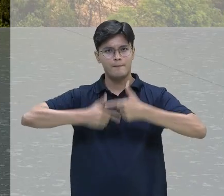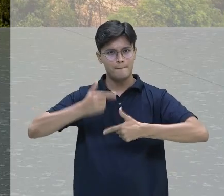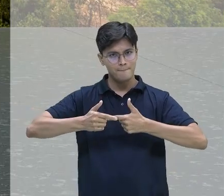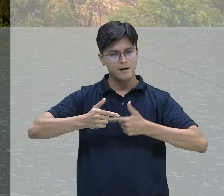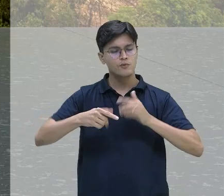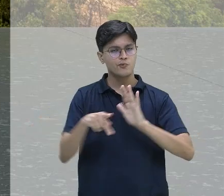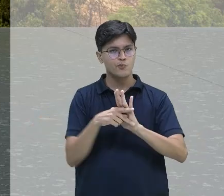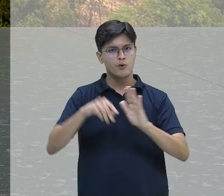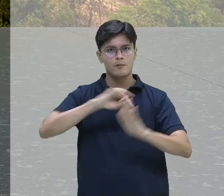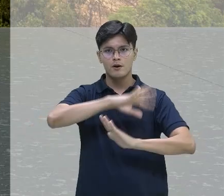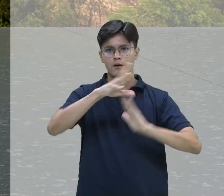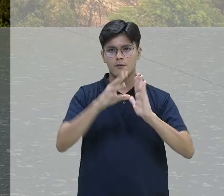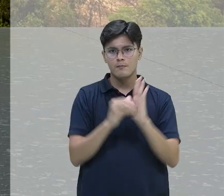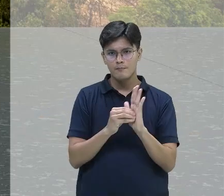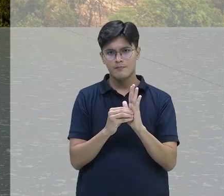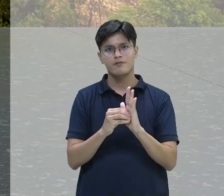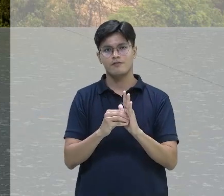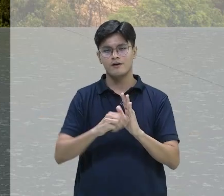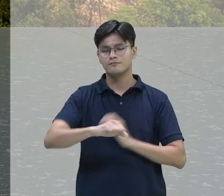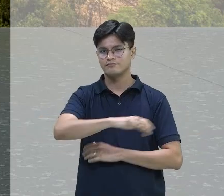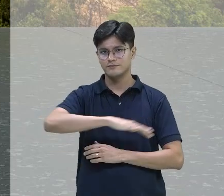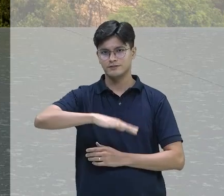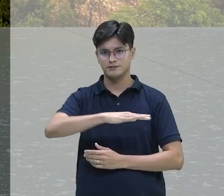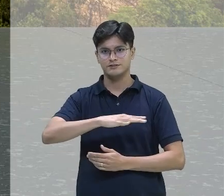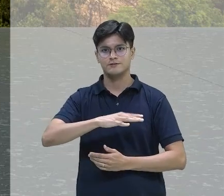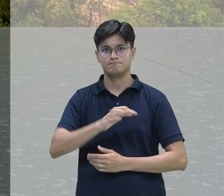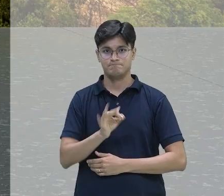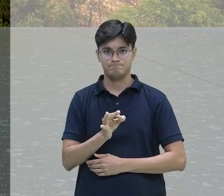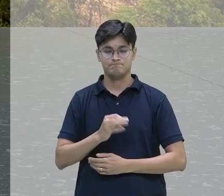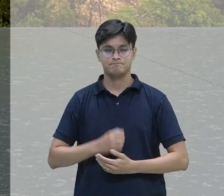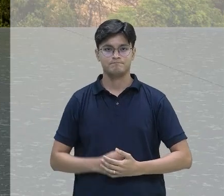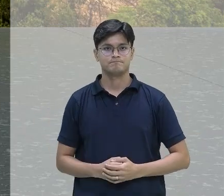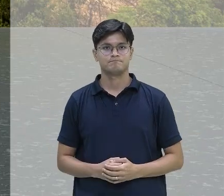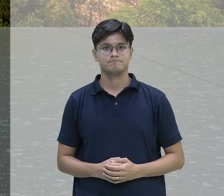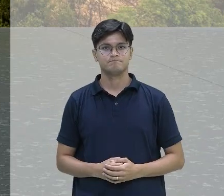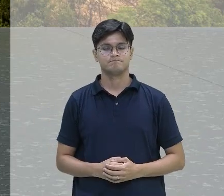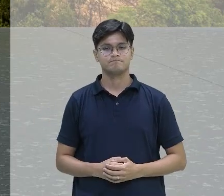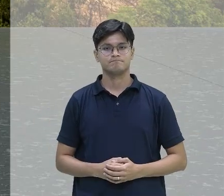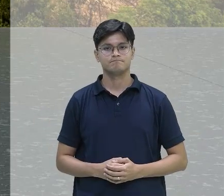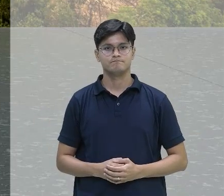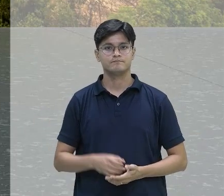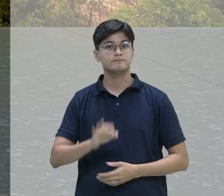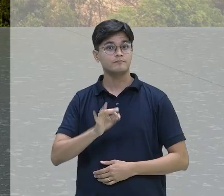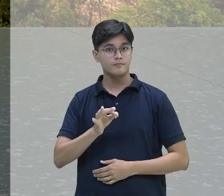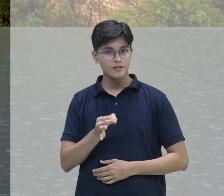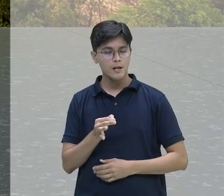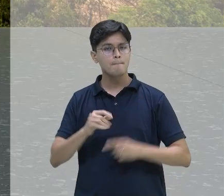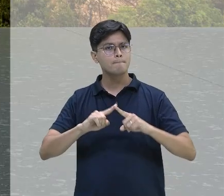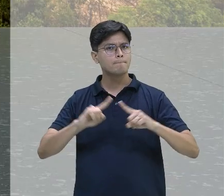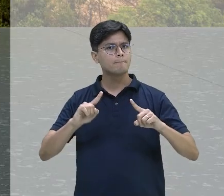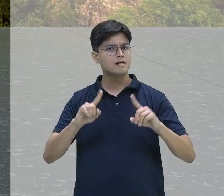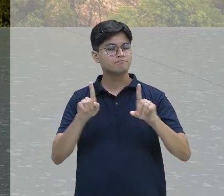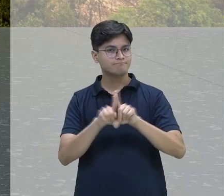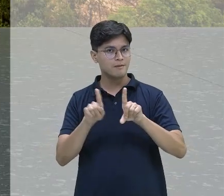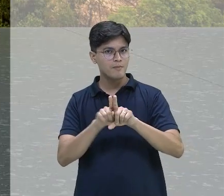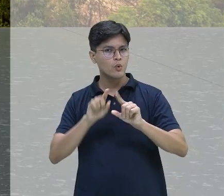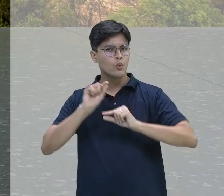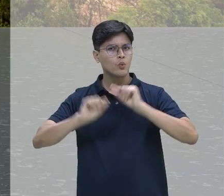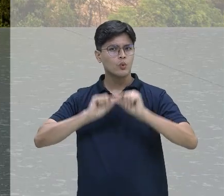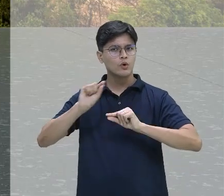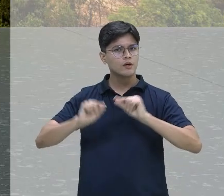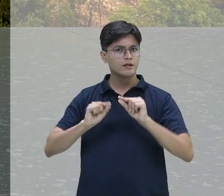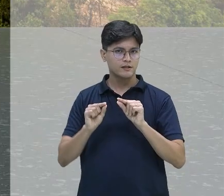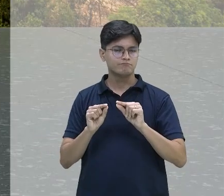de ocupação que temos aqui na nossa região. Não é isso, professora? Exatamente. Mais do que isso, nós vamos ver como